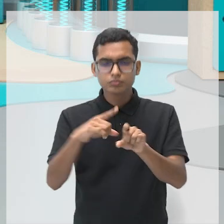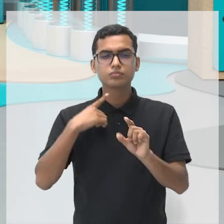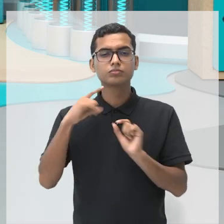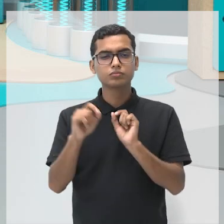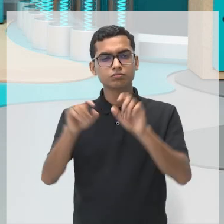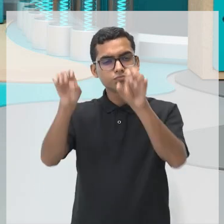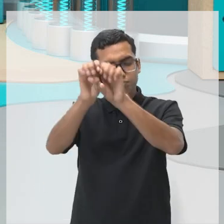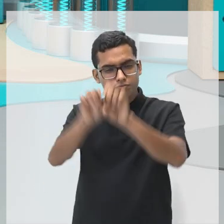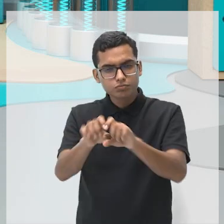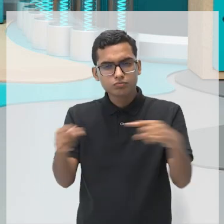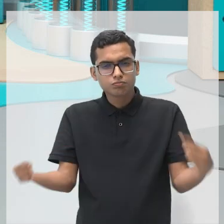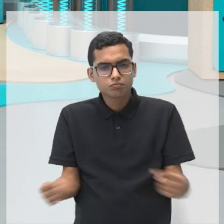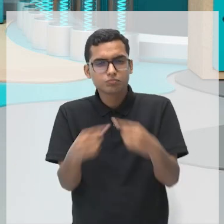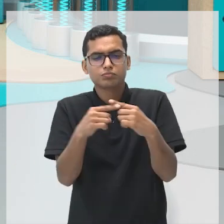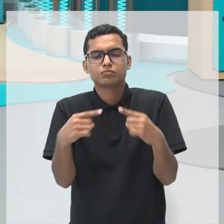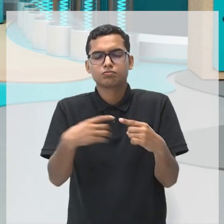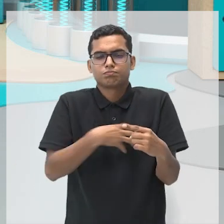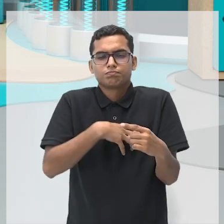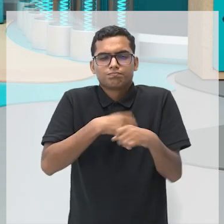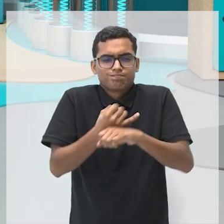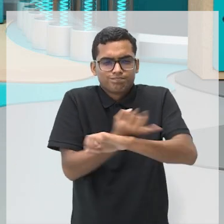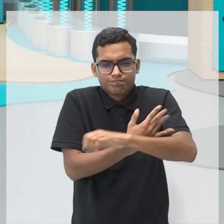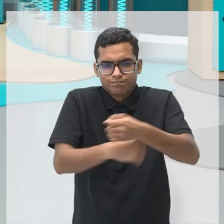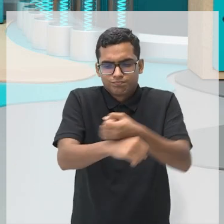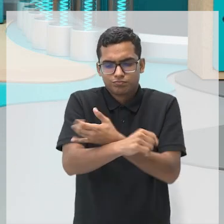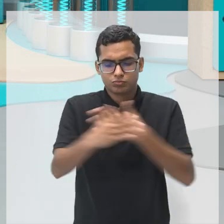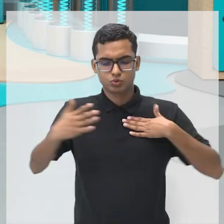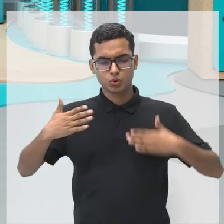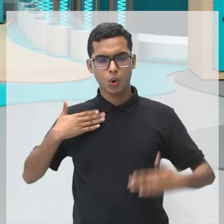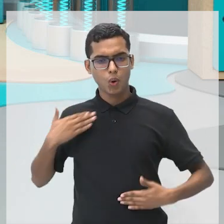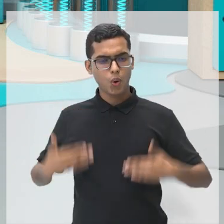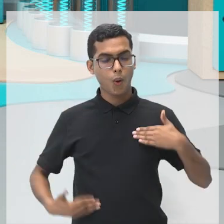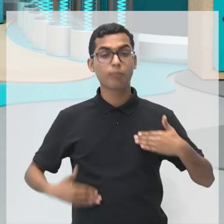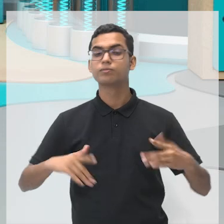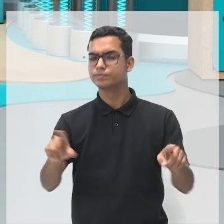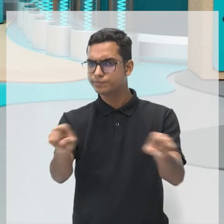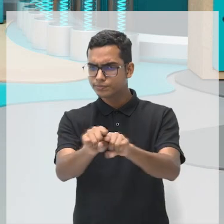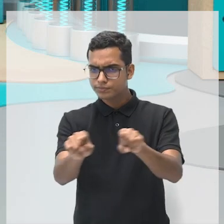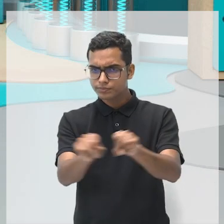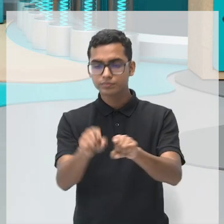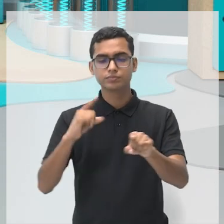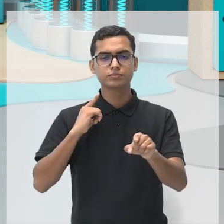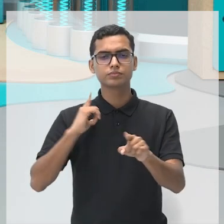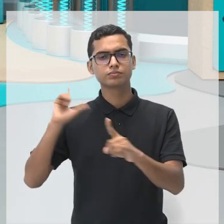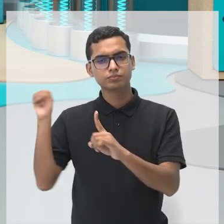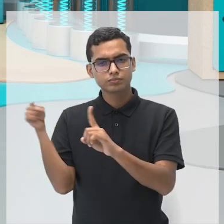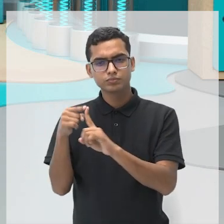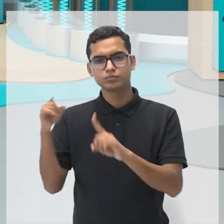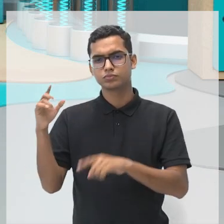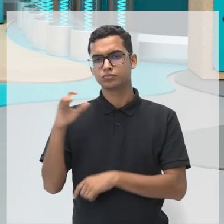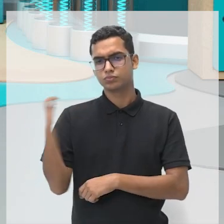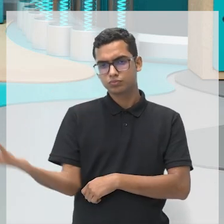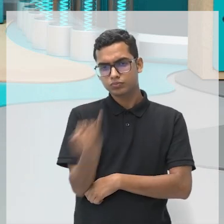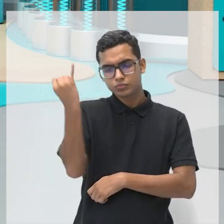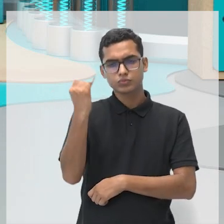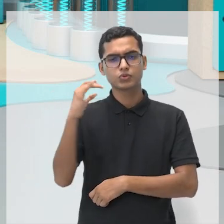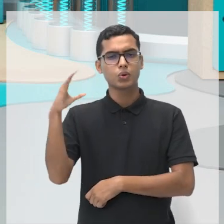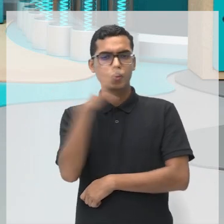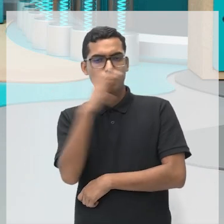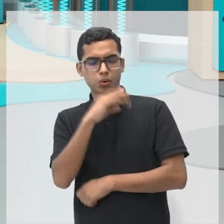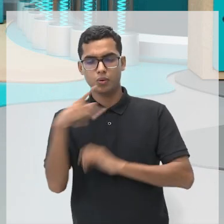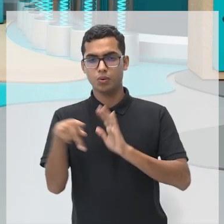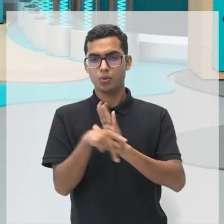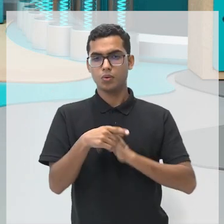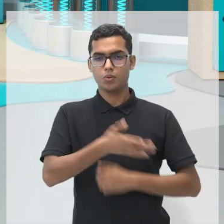sensações do nosso corpo e também algumas funções muito importantes, como por exemplo a velocidade ali que o seu